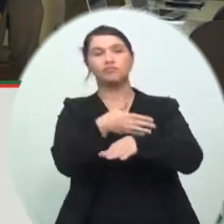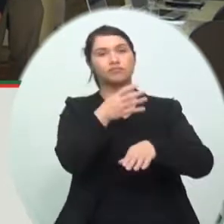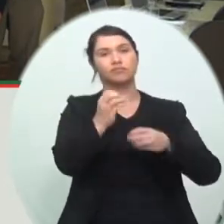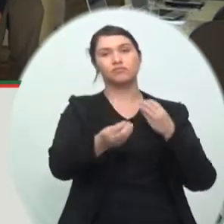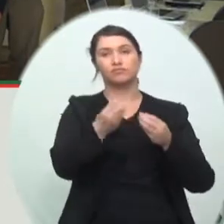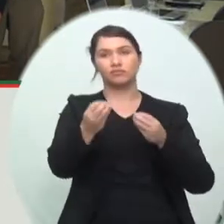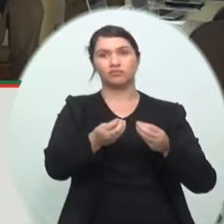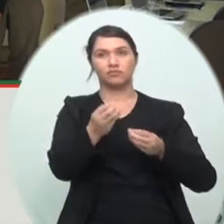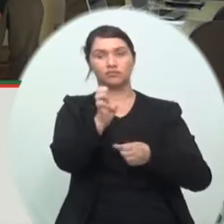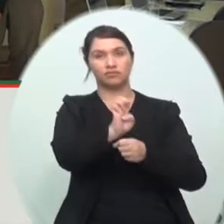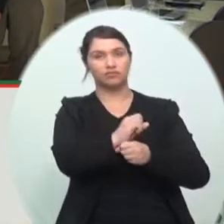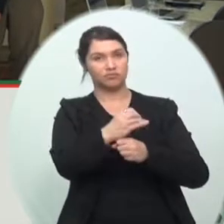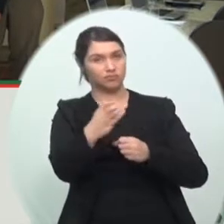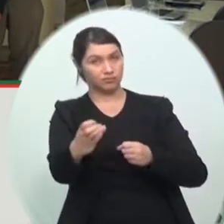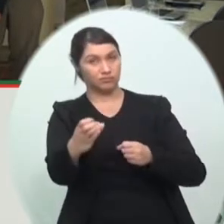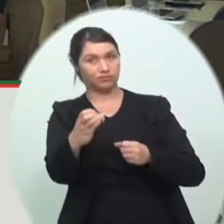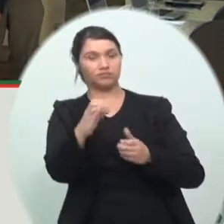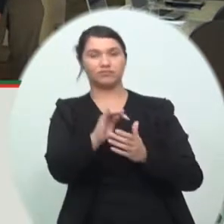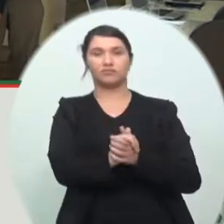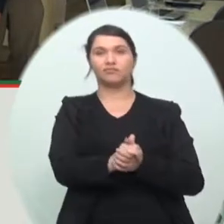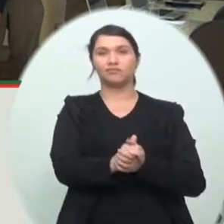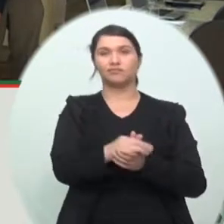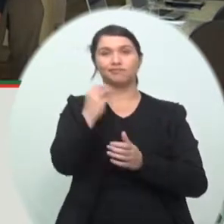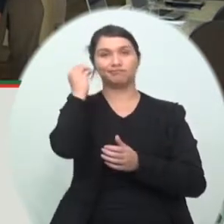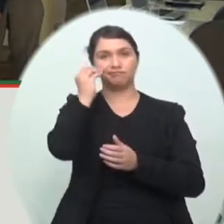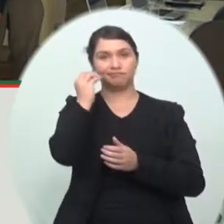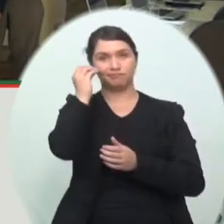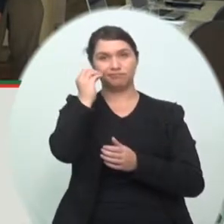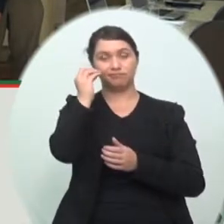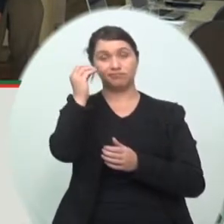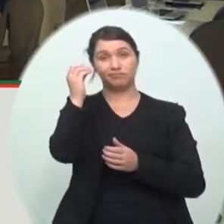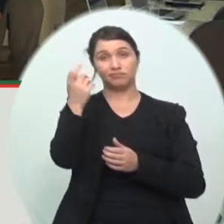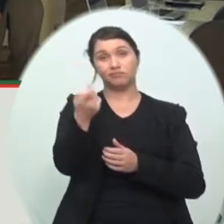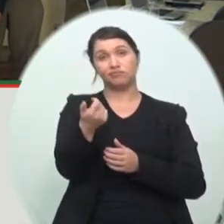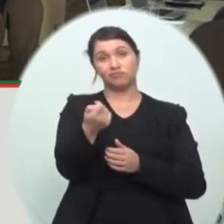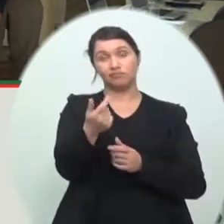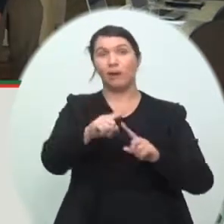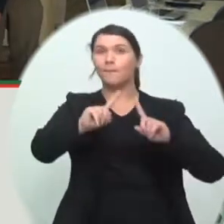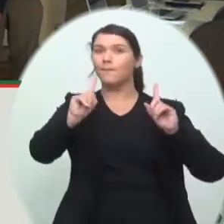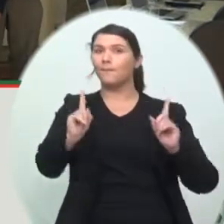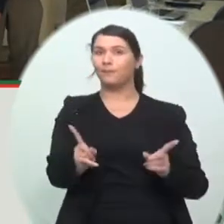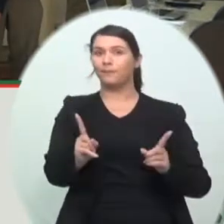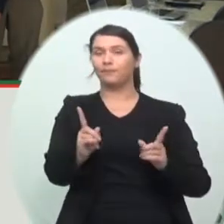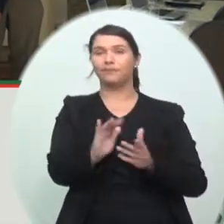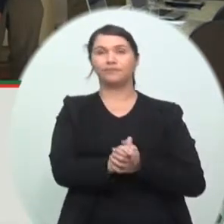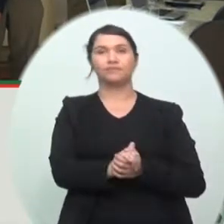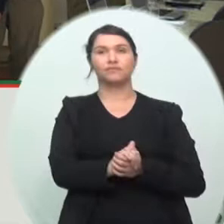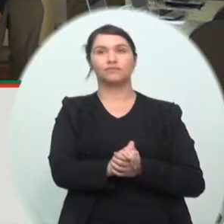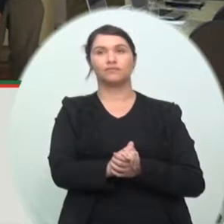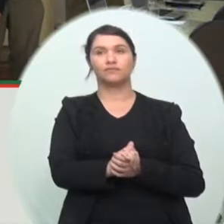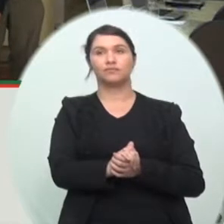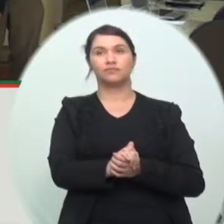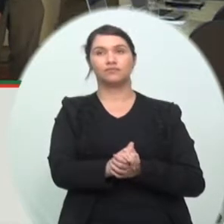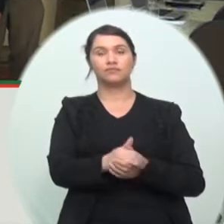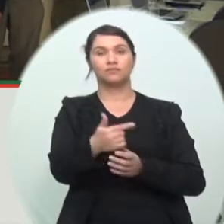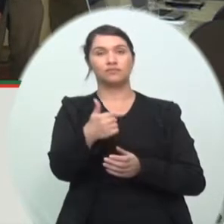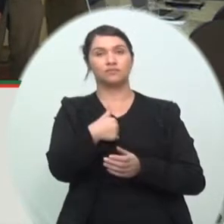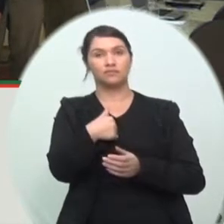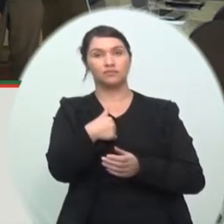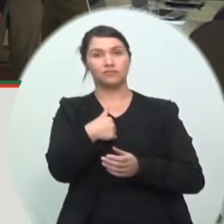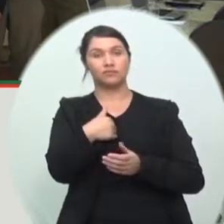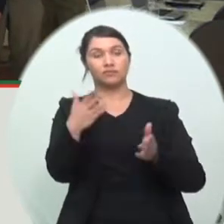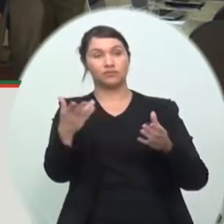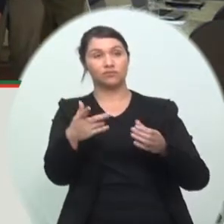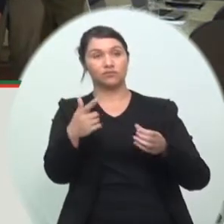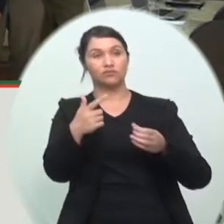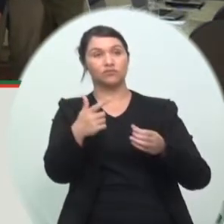no estado de Santa Catarina, a experiência durou muito pouco. Mas, mesmo indo para outros lugares, nós não desistimos